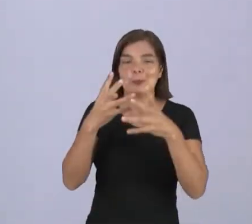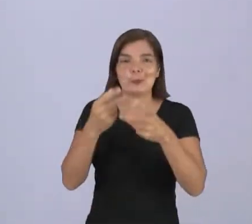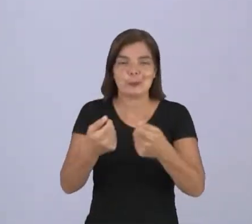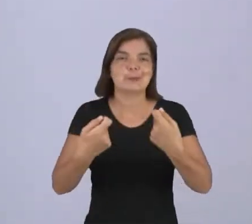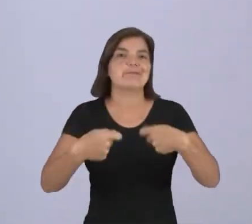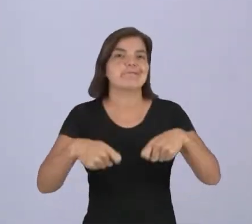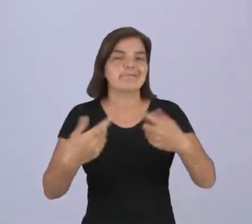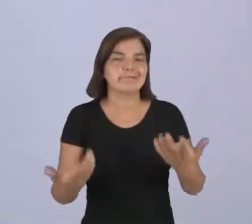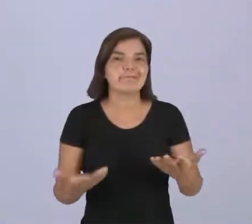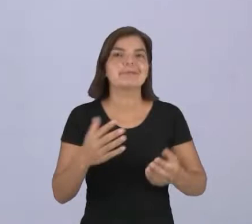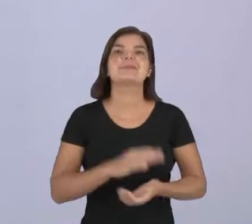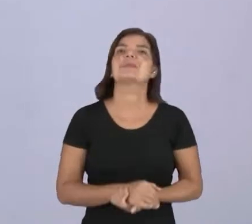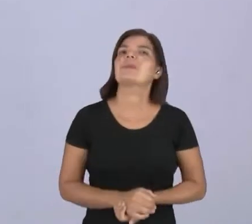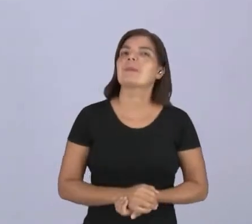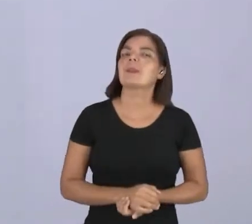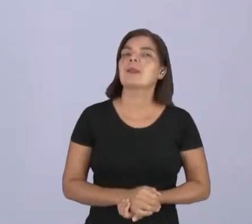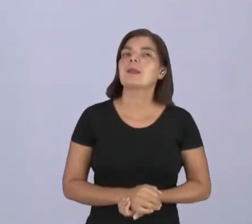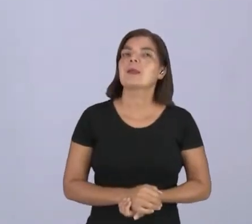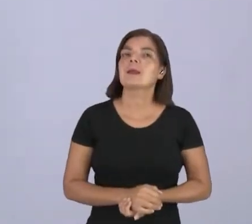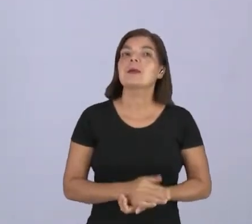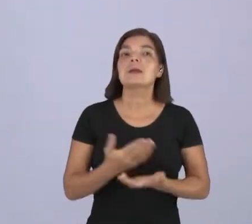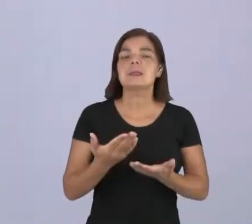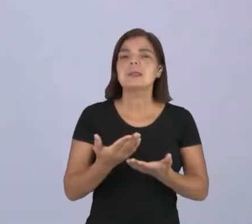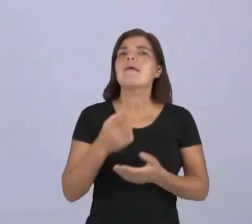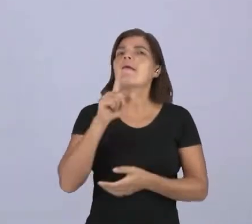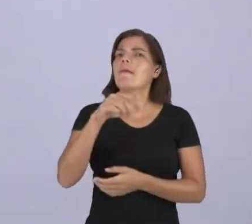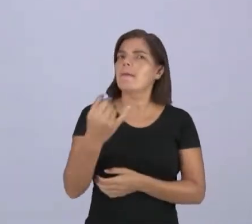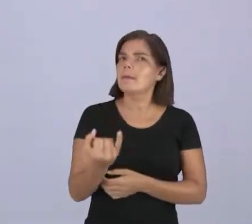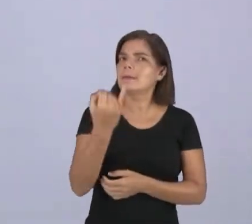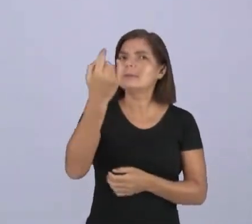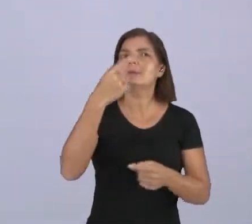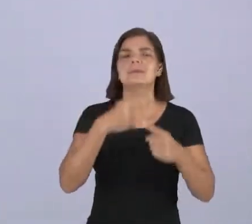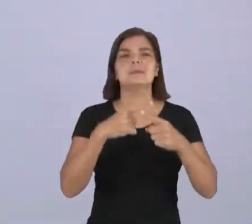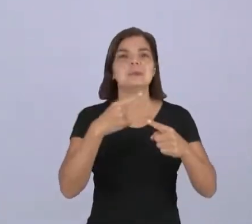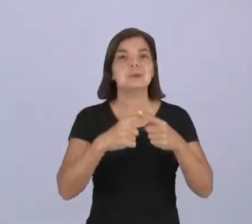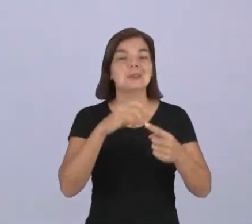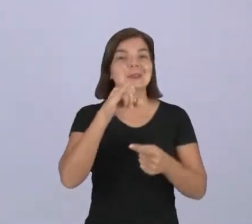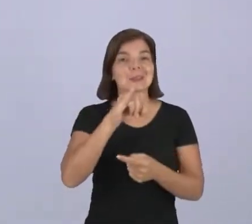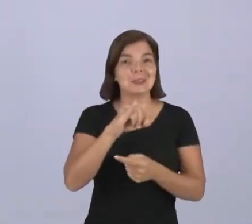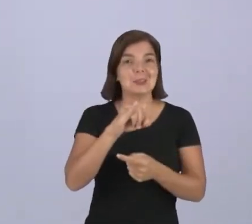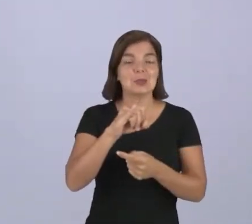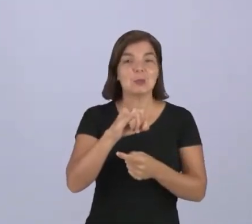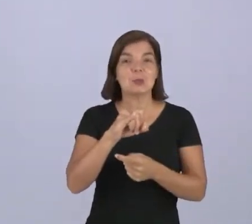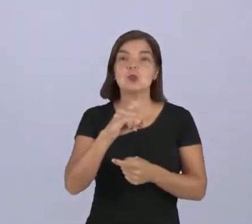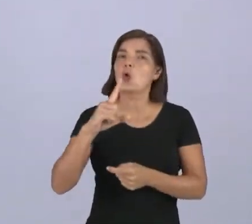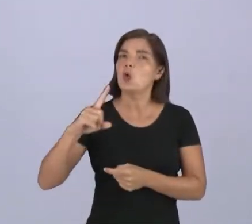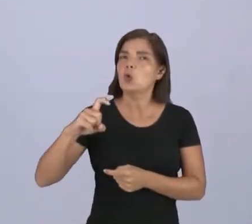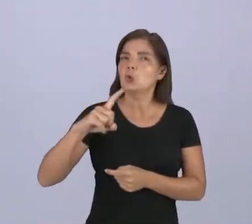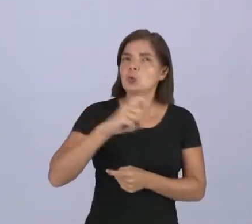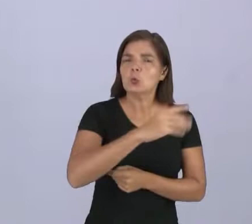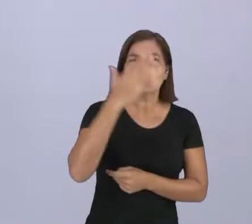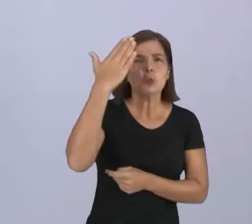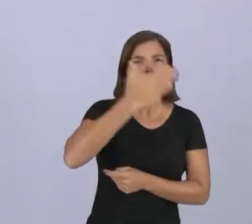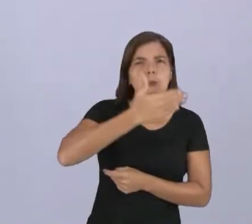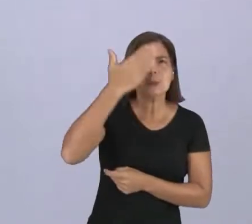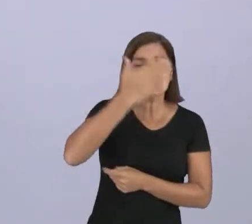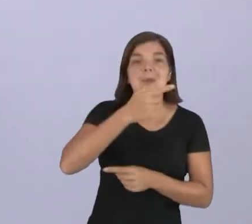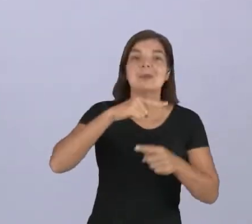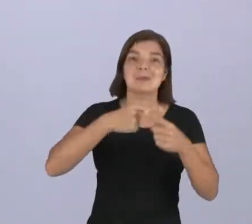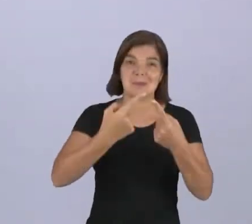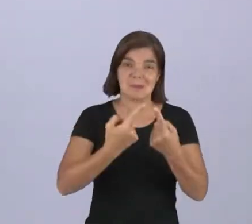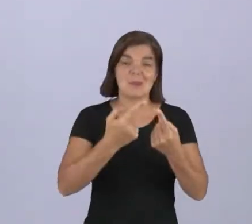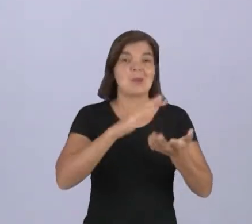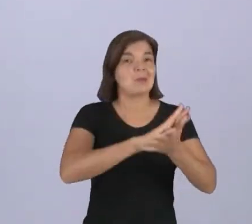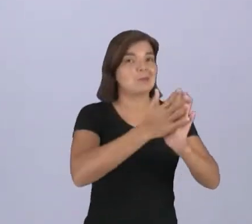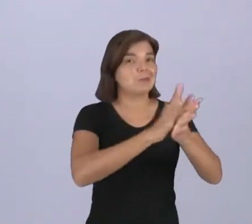alimentos necessários. E aí, isso é importante por quê? Porque senão os micro-organismos, se eles tiverem condições, vão